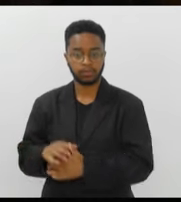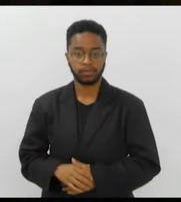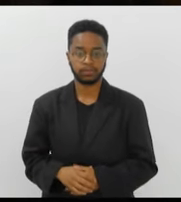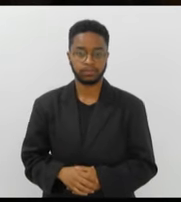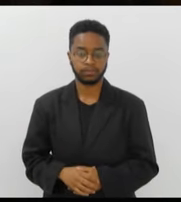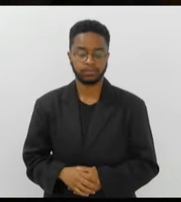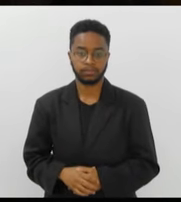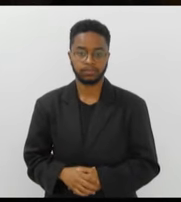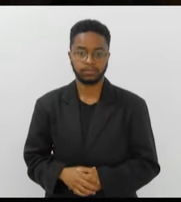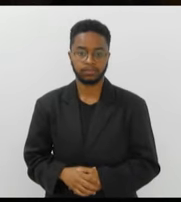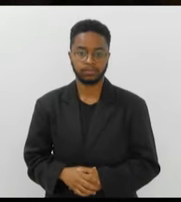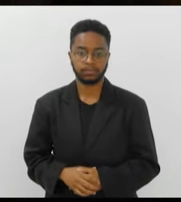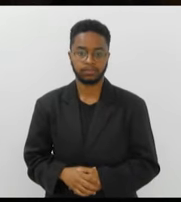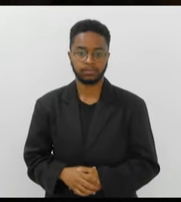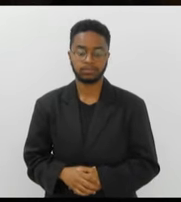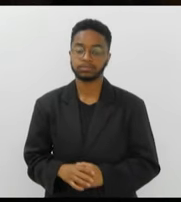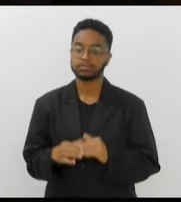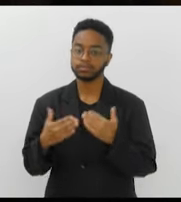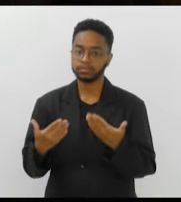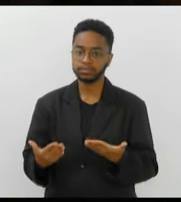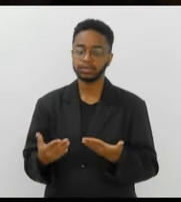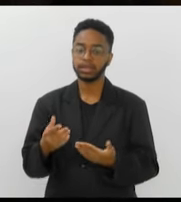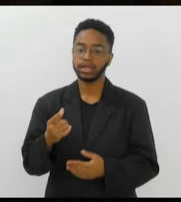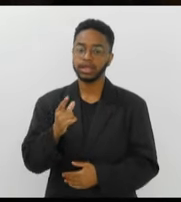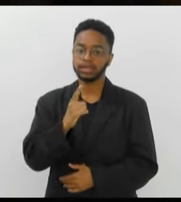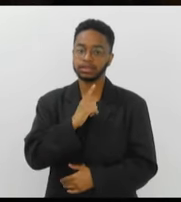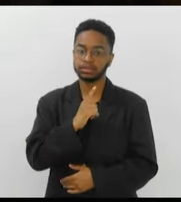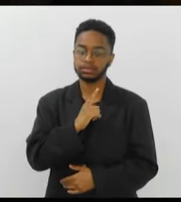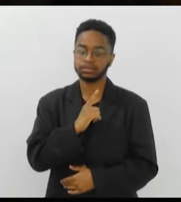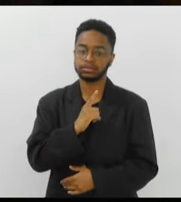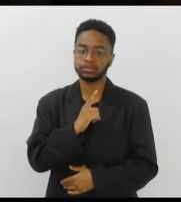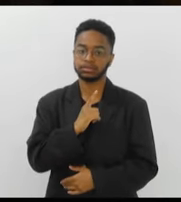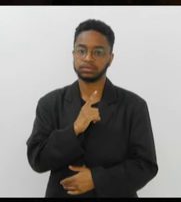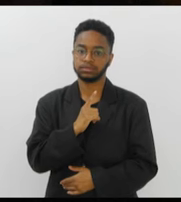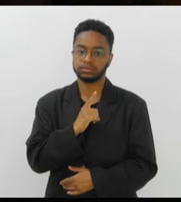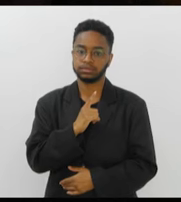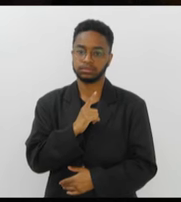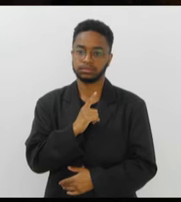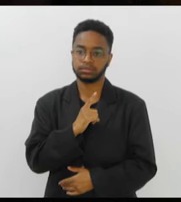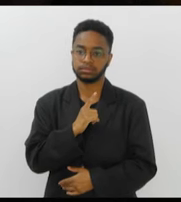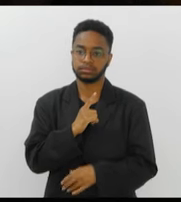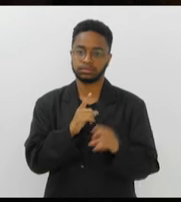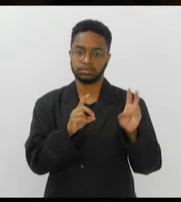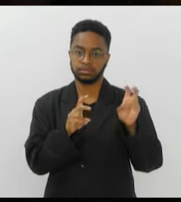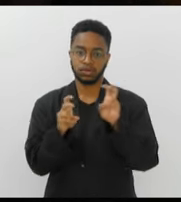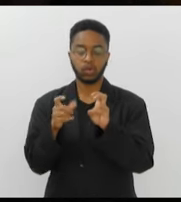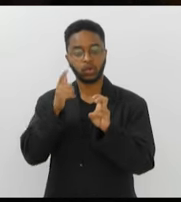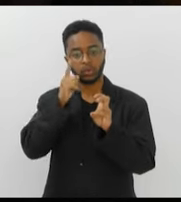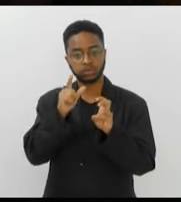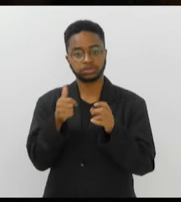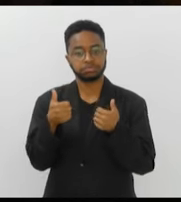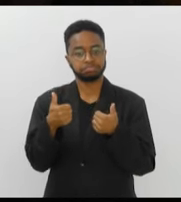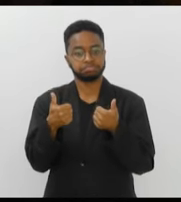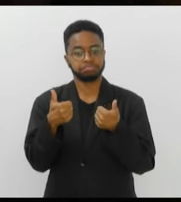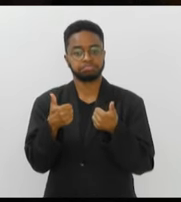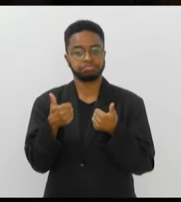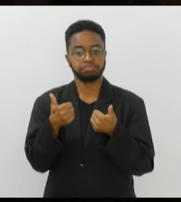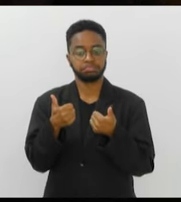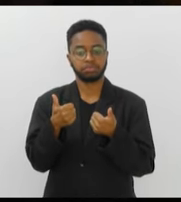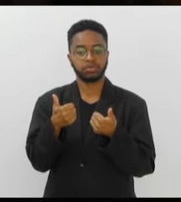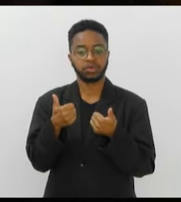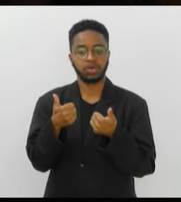E aí, eles têm as condições de navegar, de nadar de